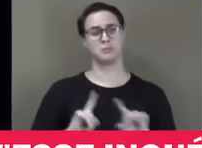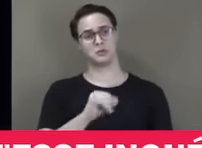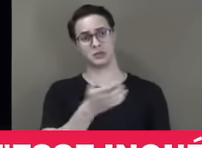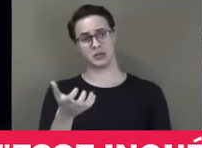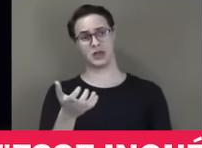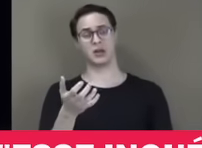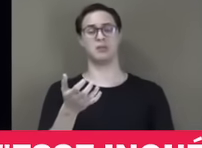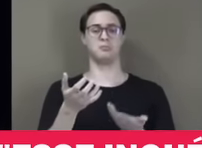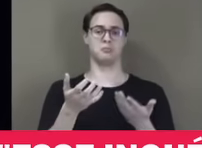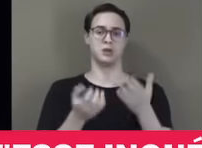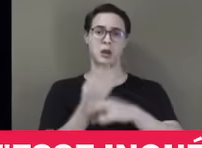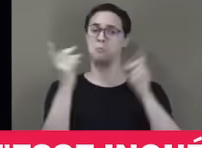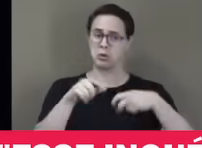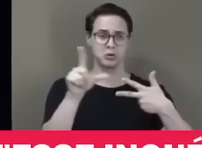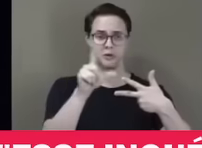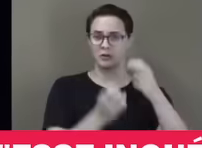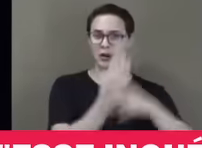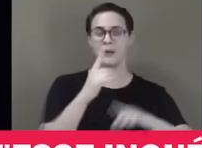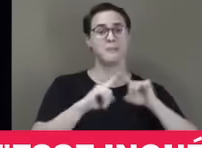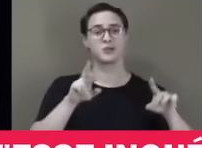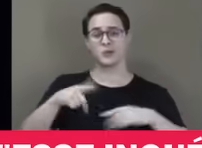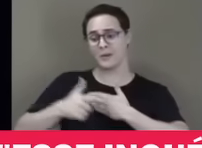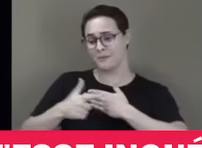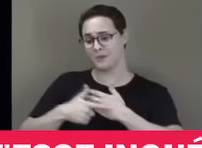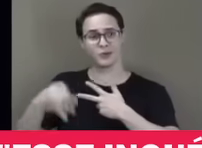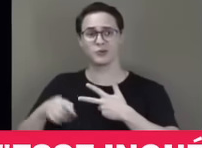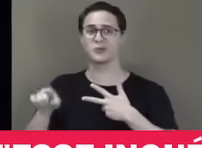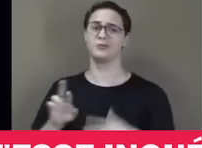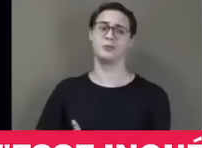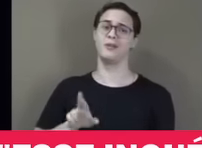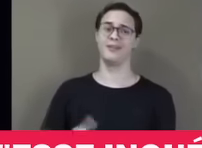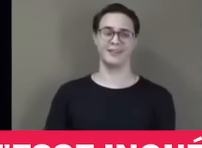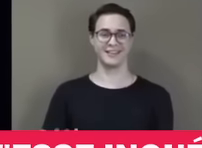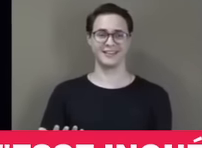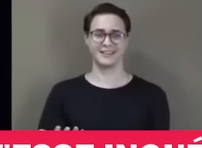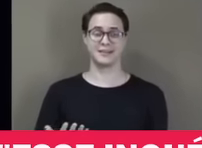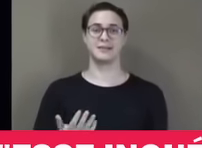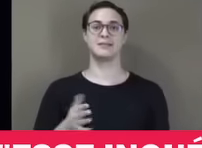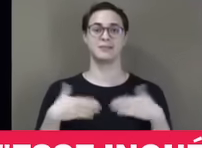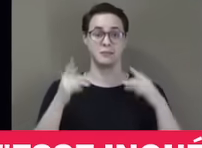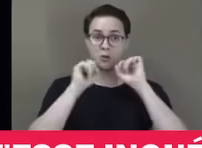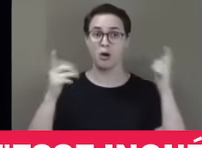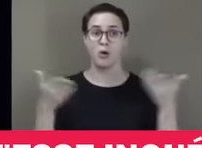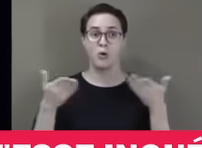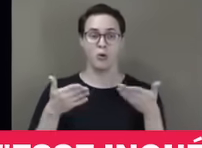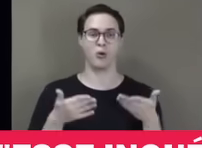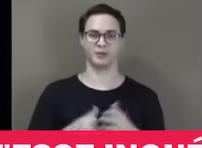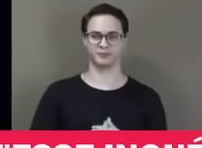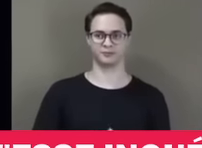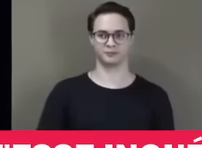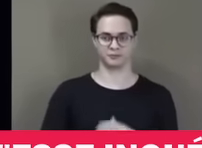sistema acusatório puro, que o façam. Mas não é o judiciário que pode fazer. E esse é o ponto, líder Renan, fulcral que trouxe